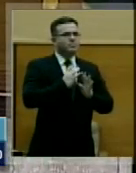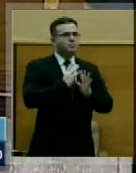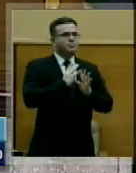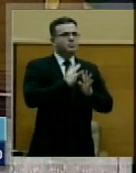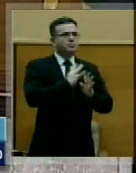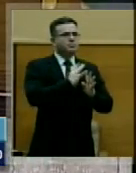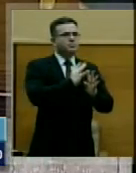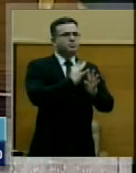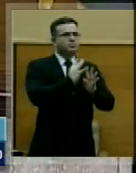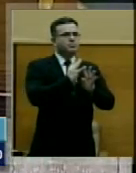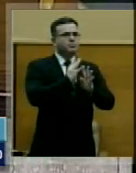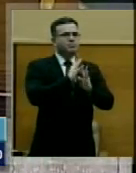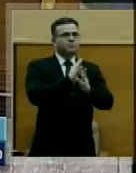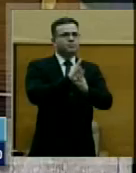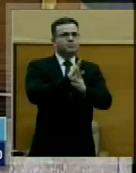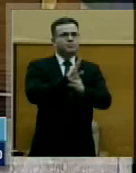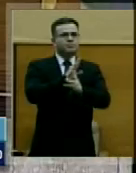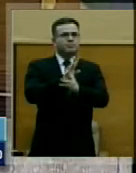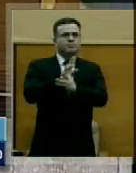pessoas desfiguradas,